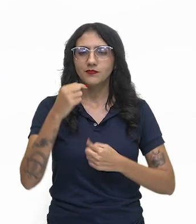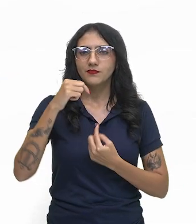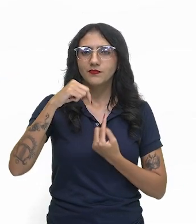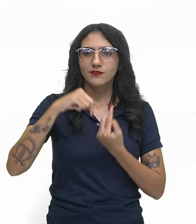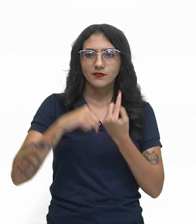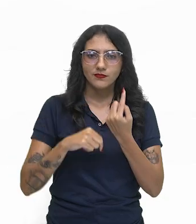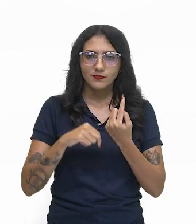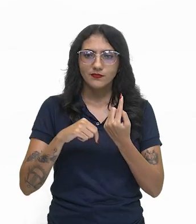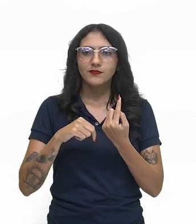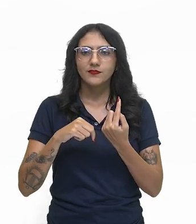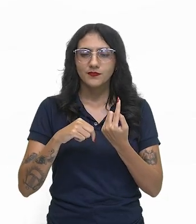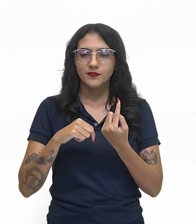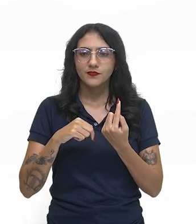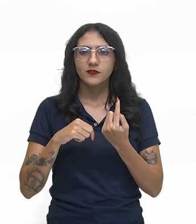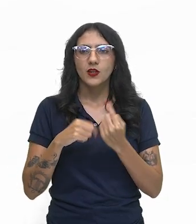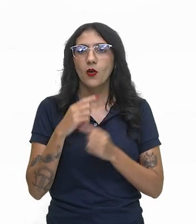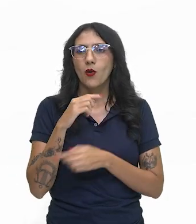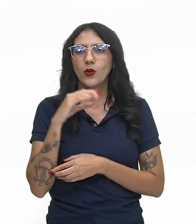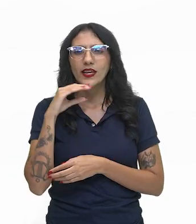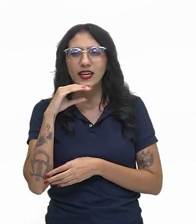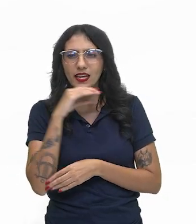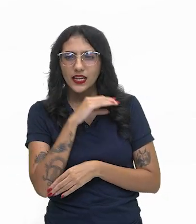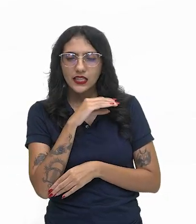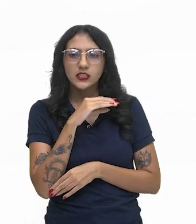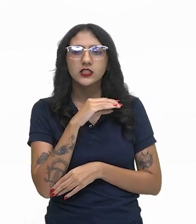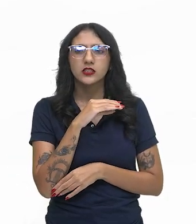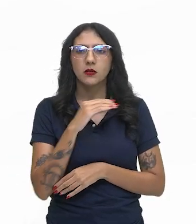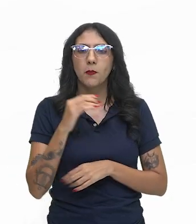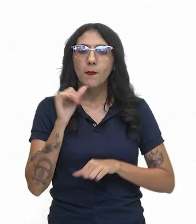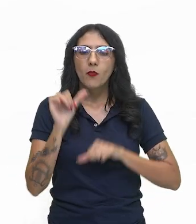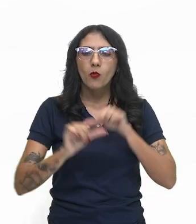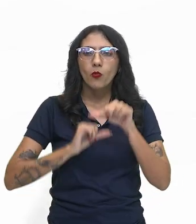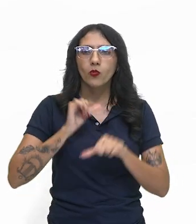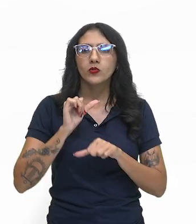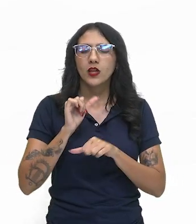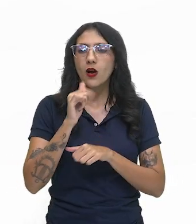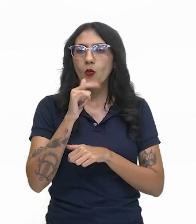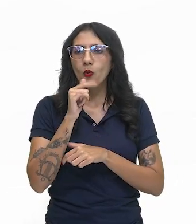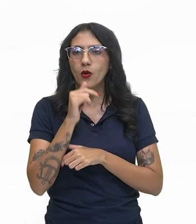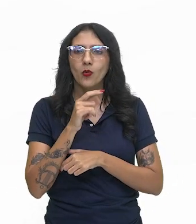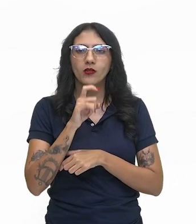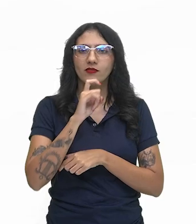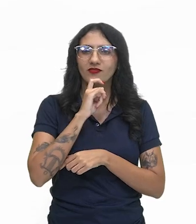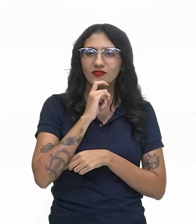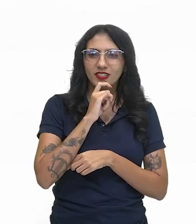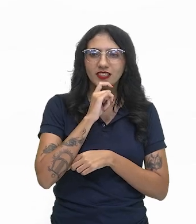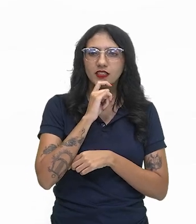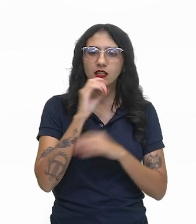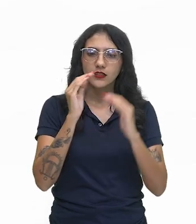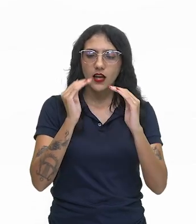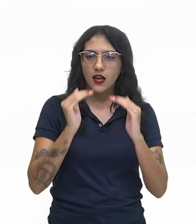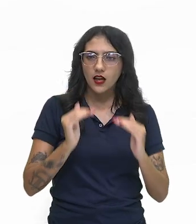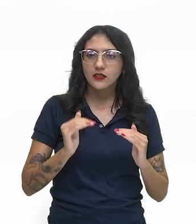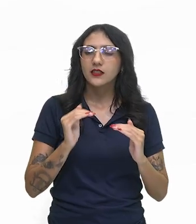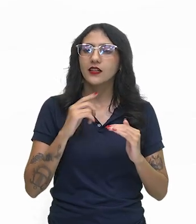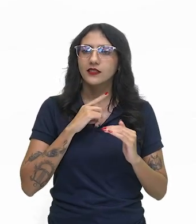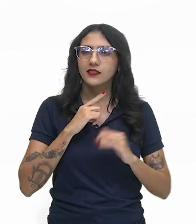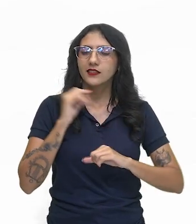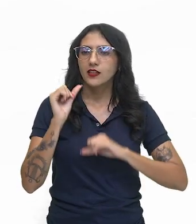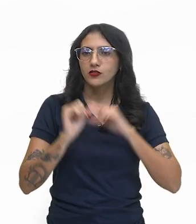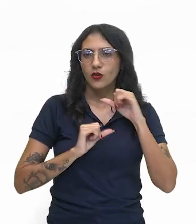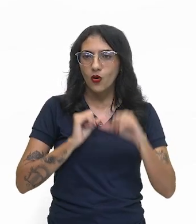parte inferior menos densa, sobe, enquanto a água fria na parte superior mais densa desce.